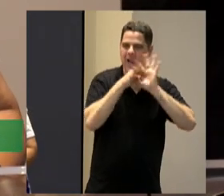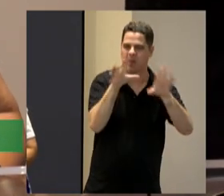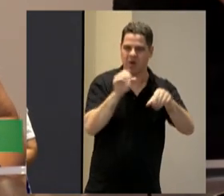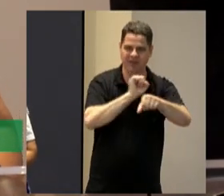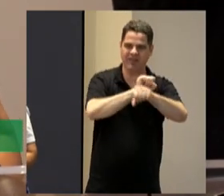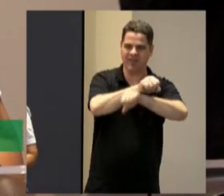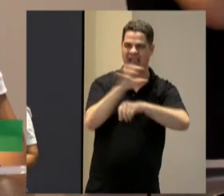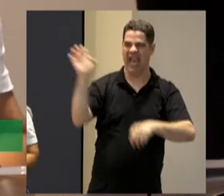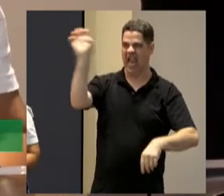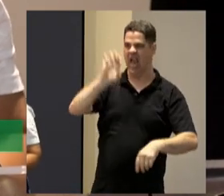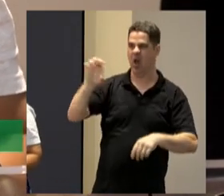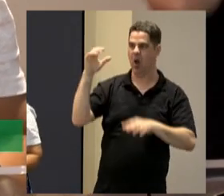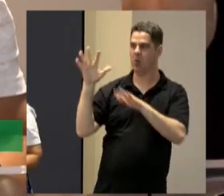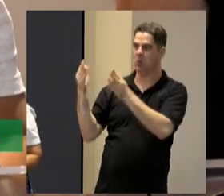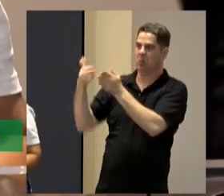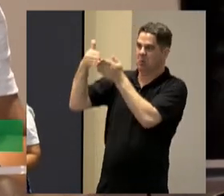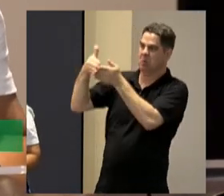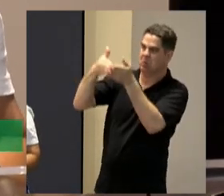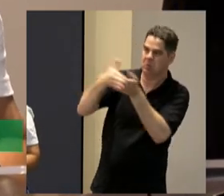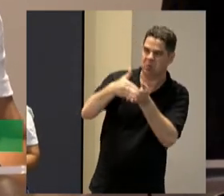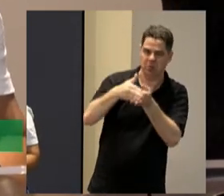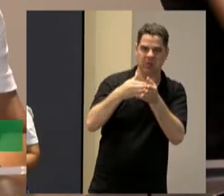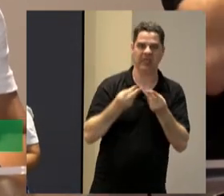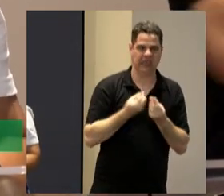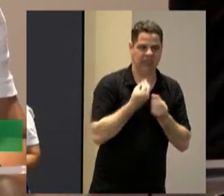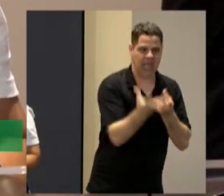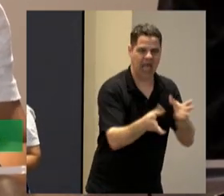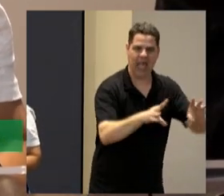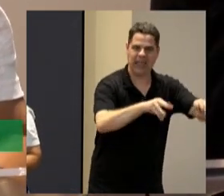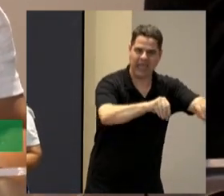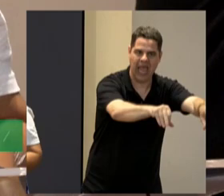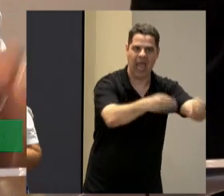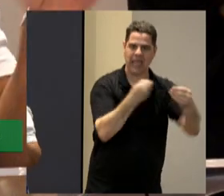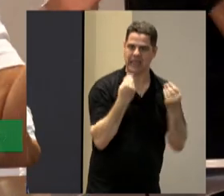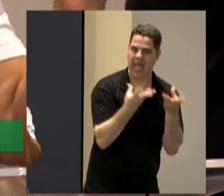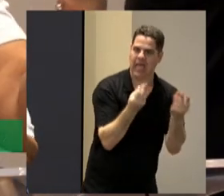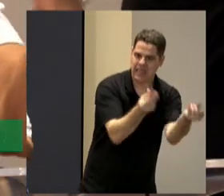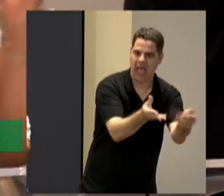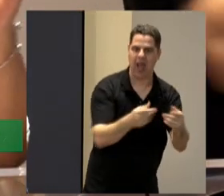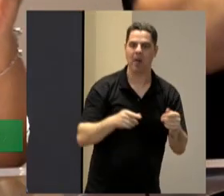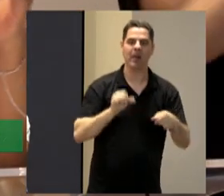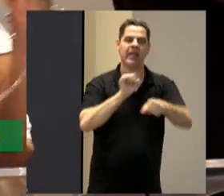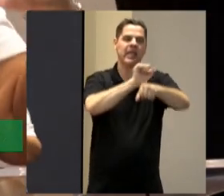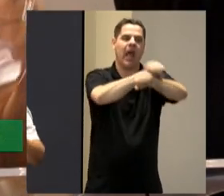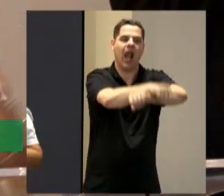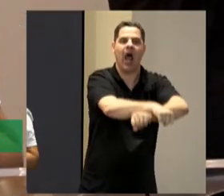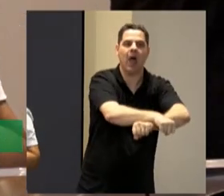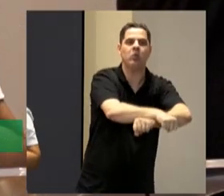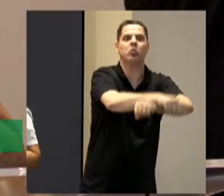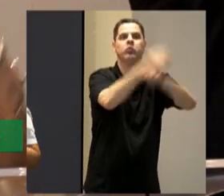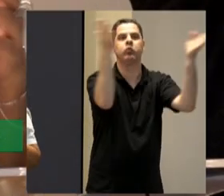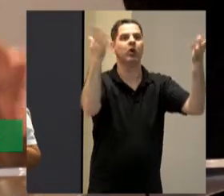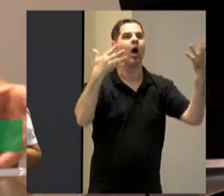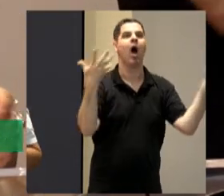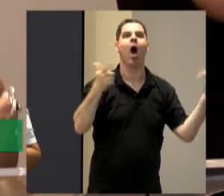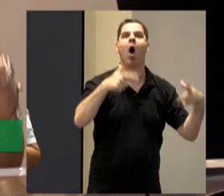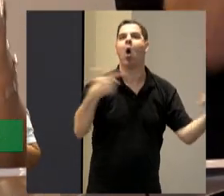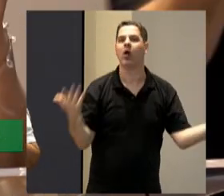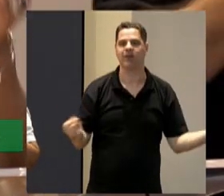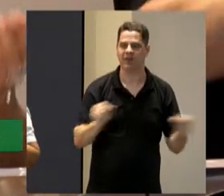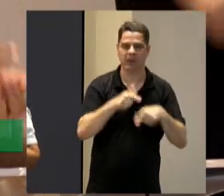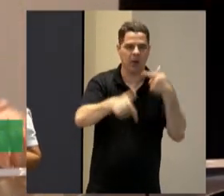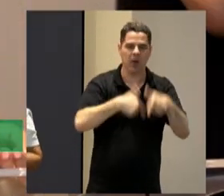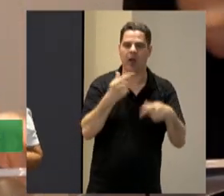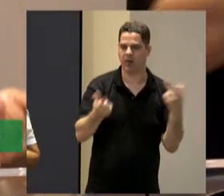imigração europeia foi muito diferente. A forma como a gente entende a organização de grupos, de coletivos que vêm